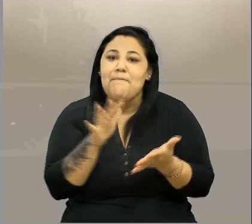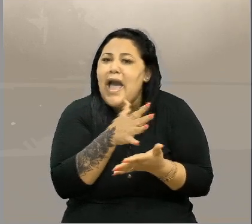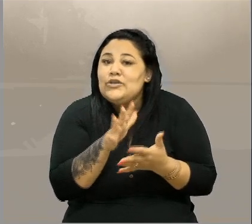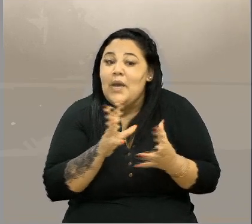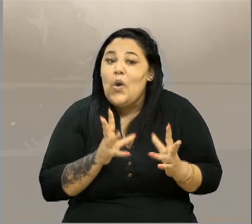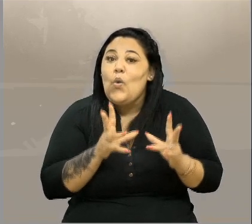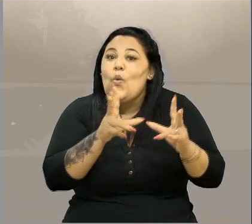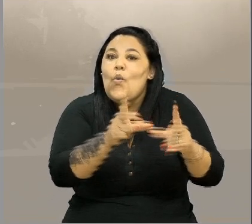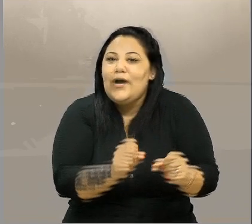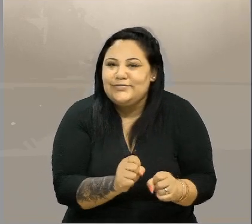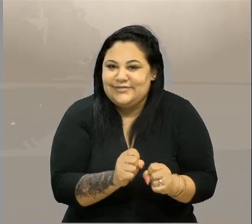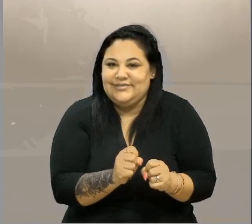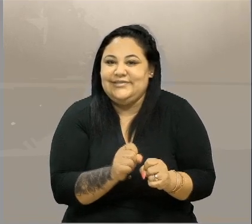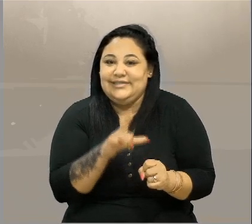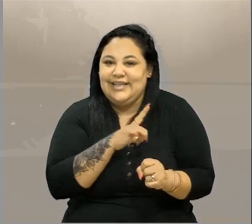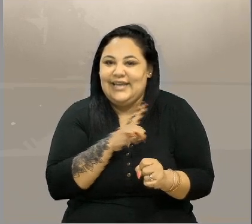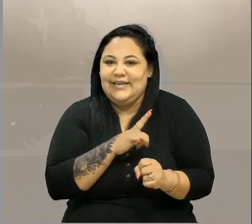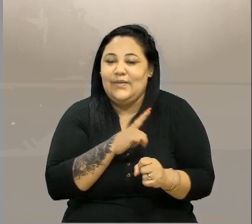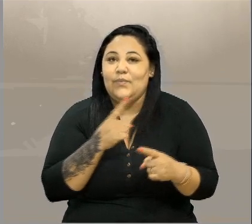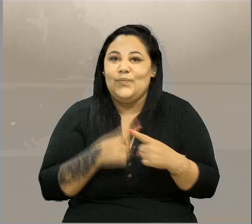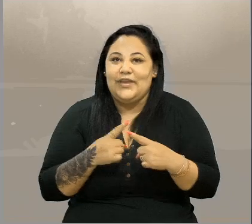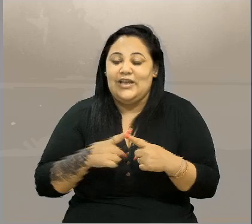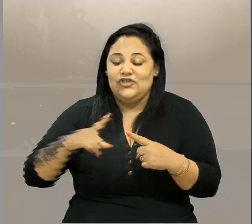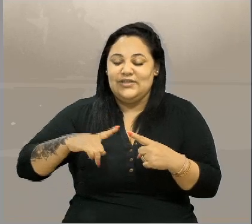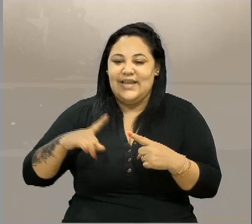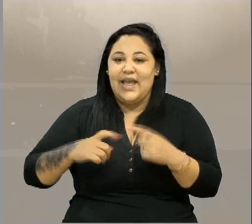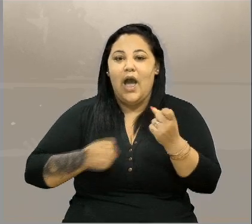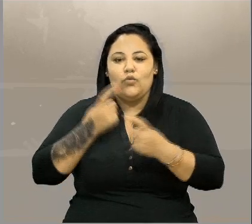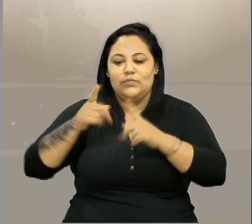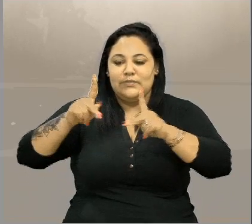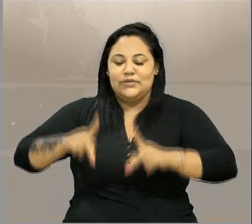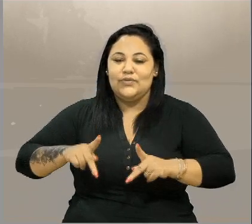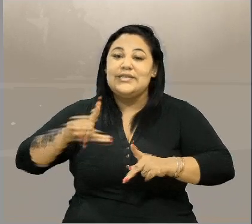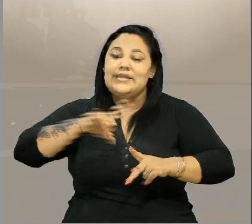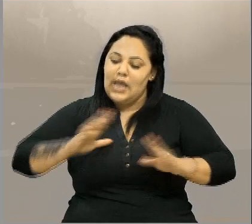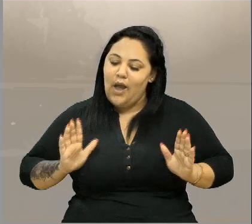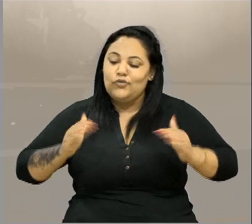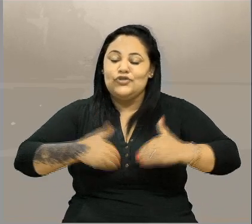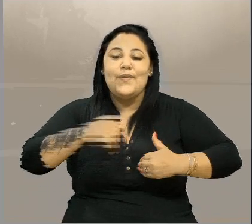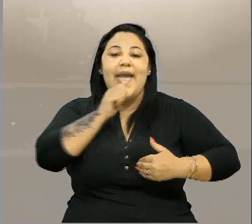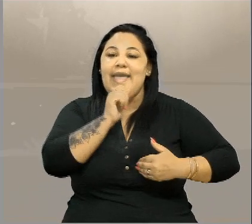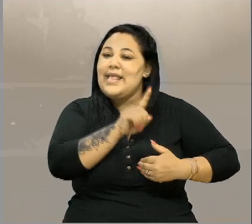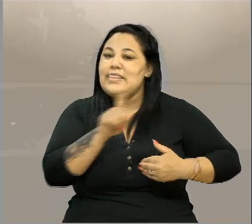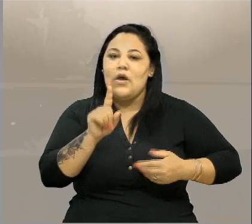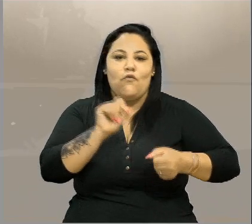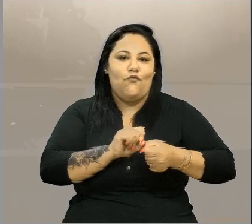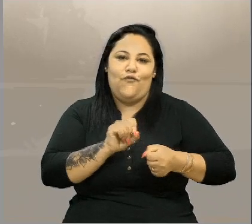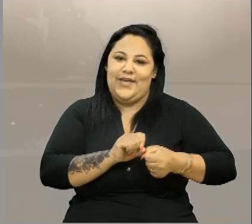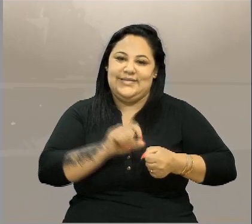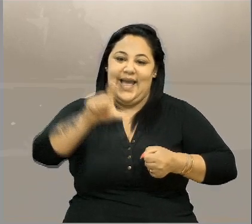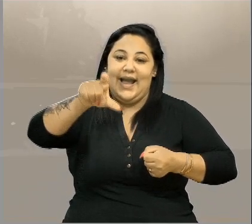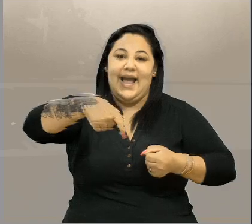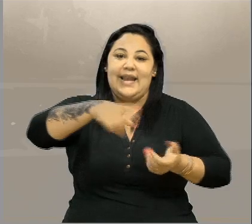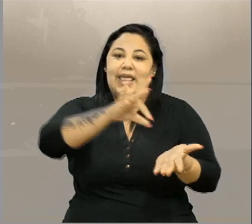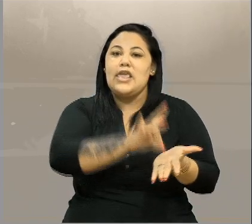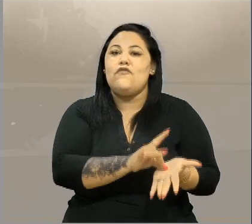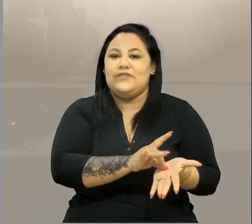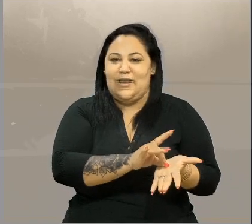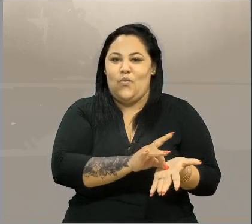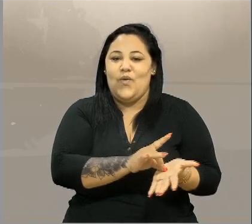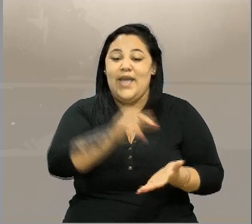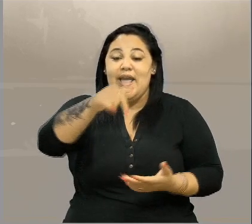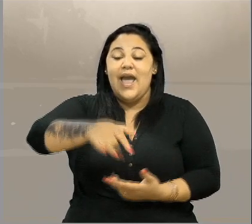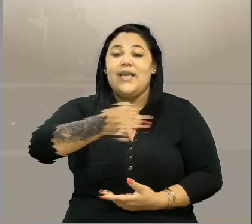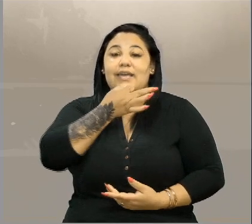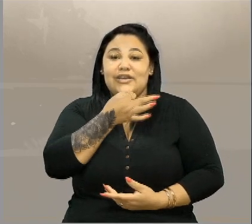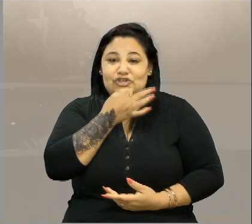temos ainda uma quantidade enorme, né, de pessoas com TEA que ainda não fizeram a sua carteirinha. E Caxias do